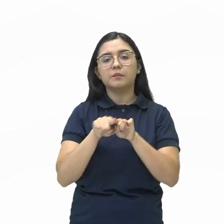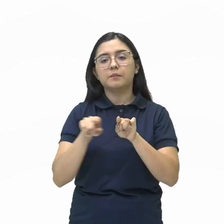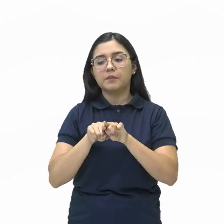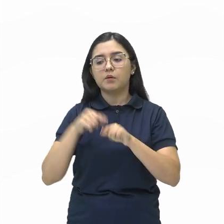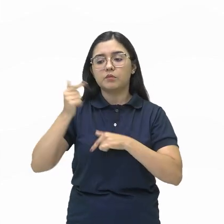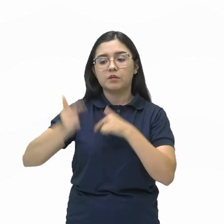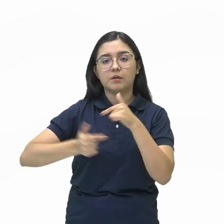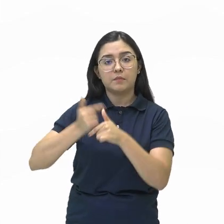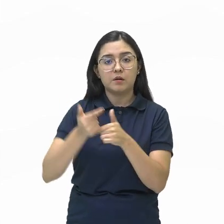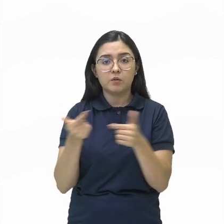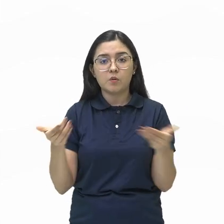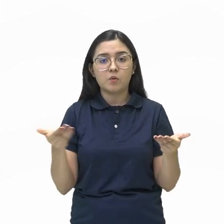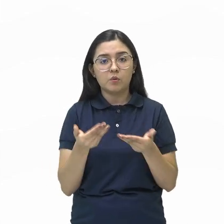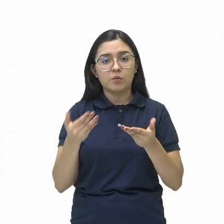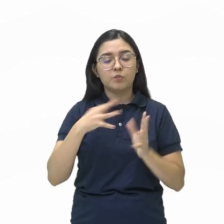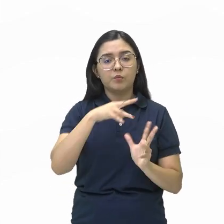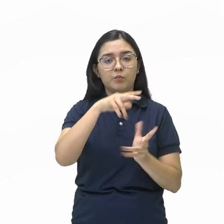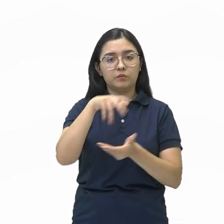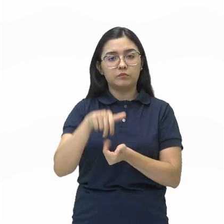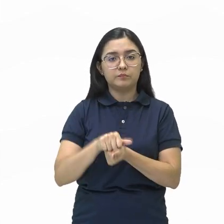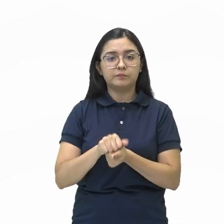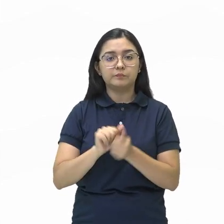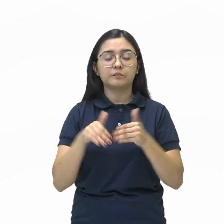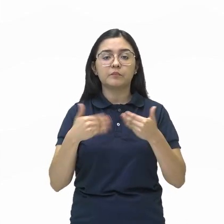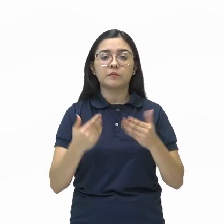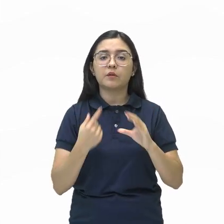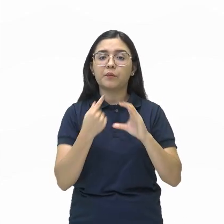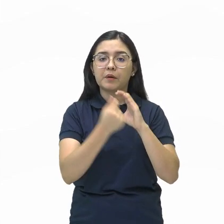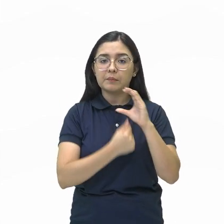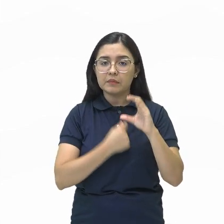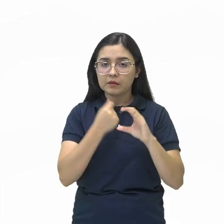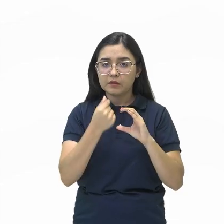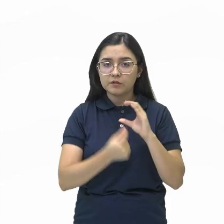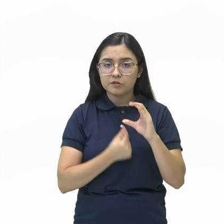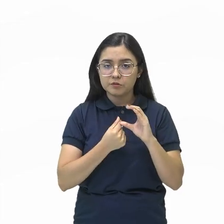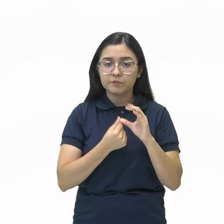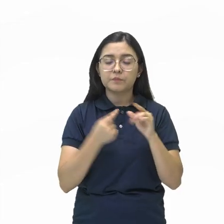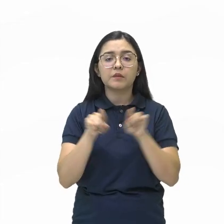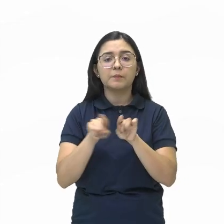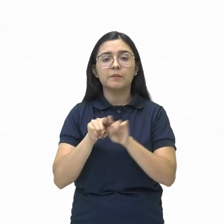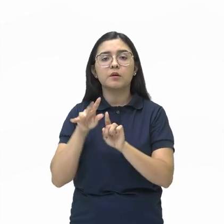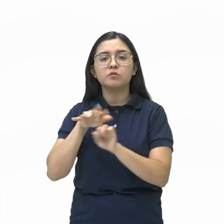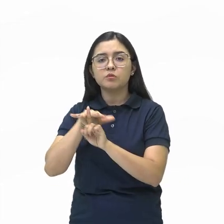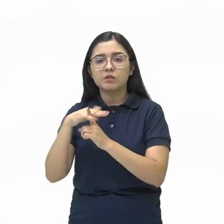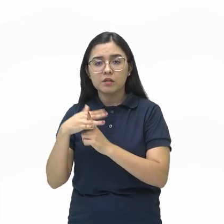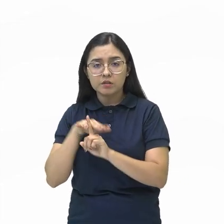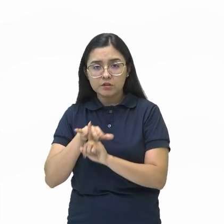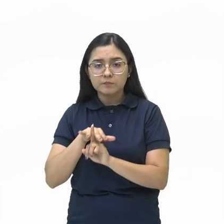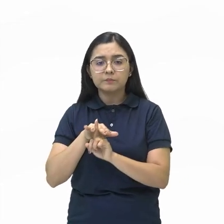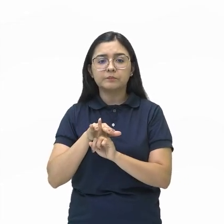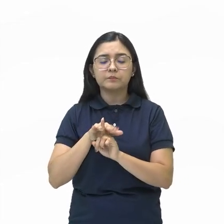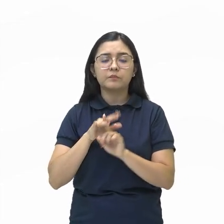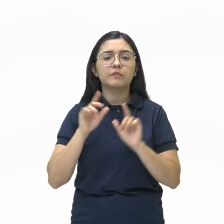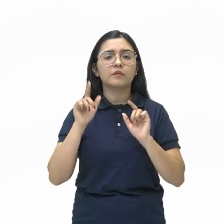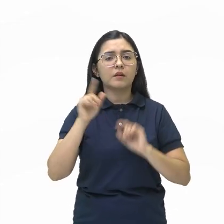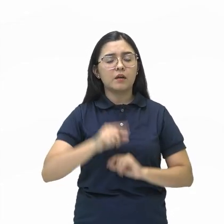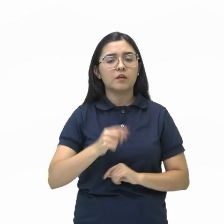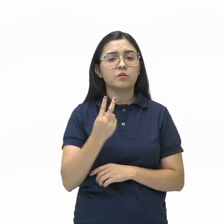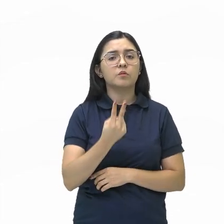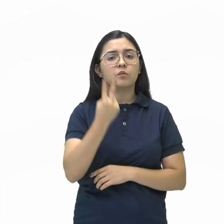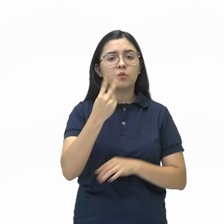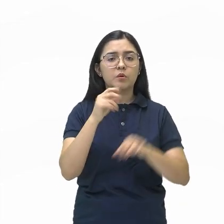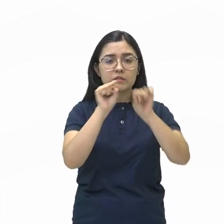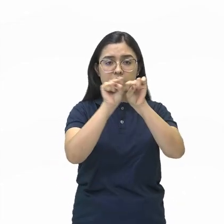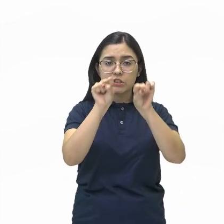hoje. Então, o capitalismo e o socialismo são dois